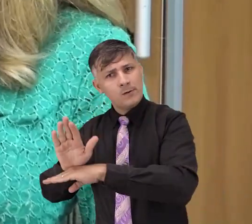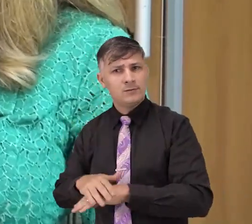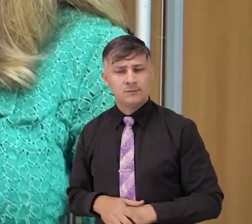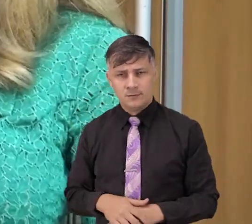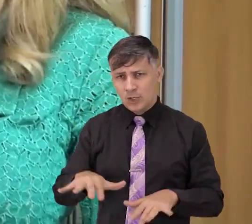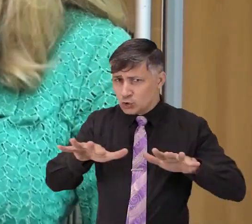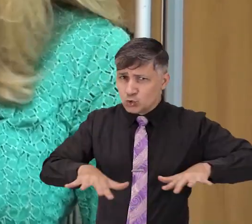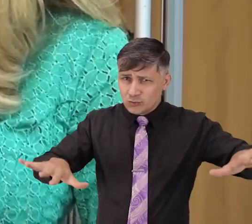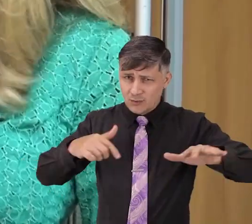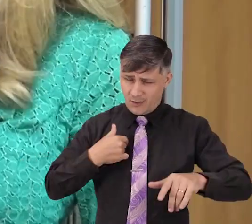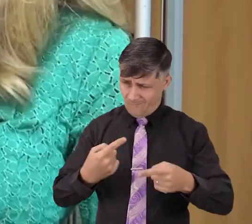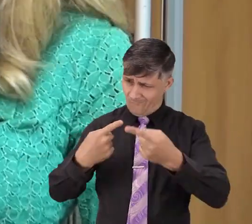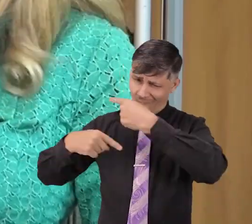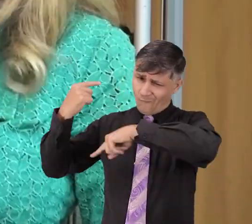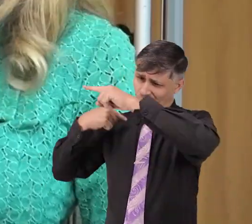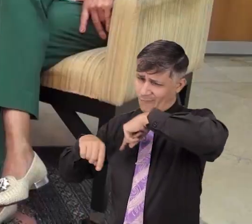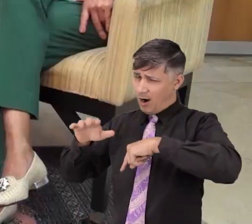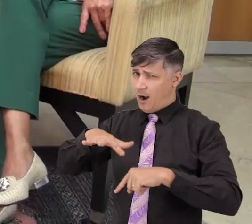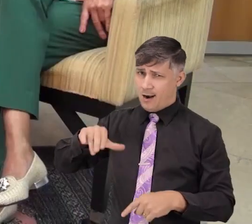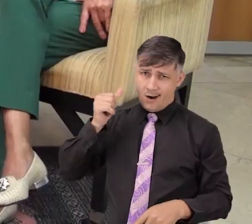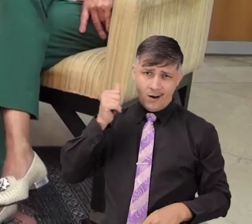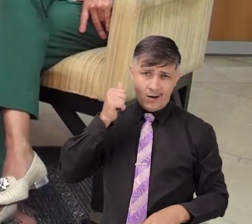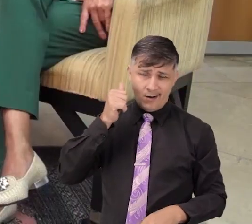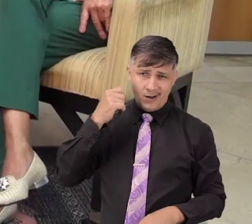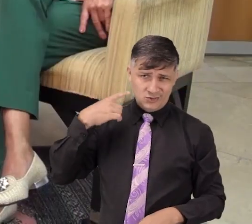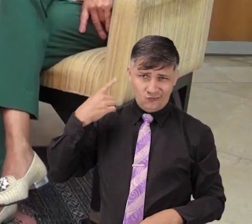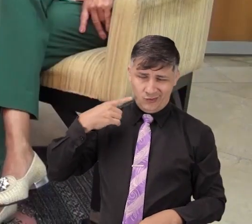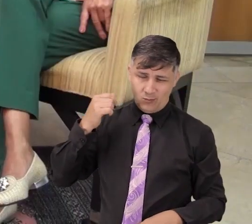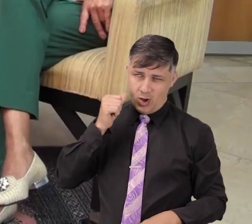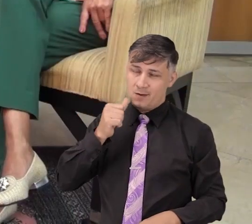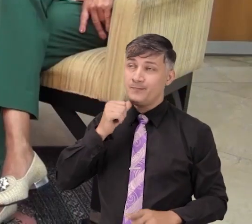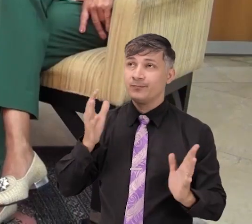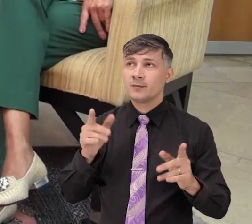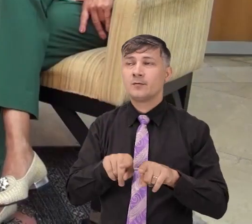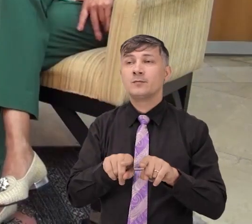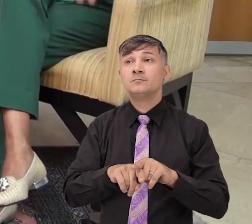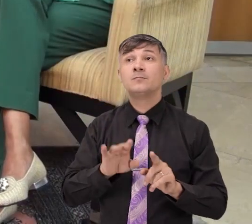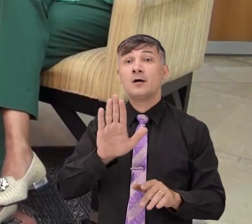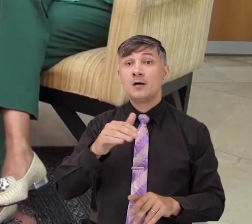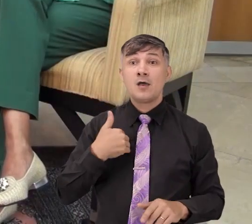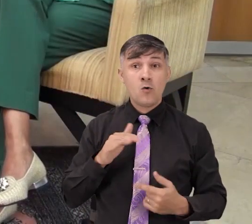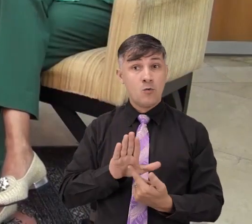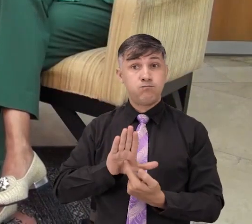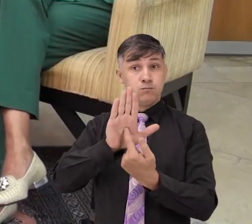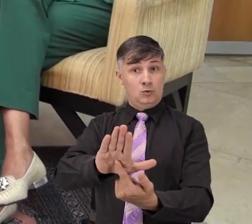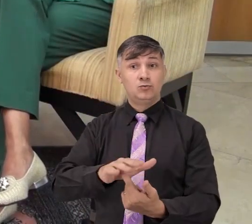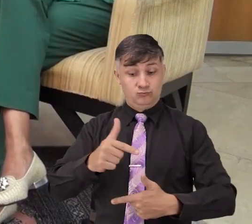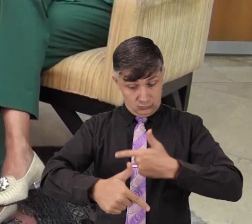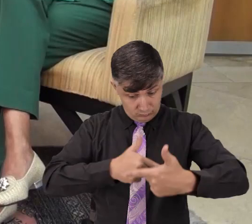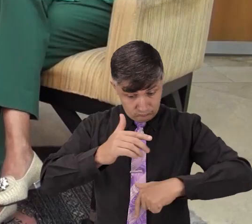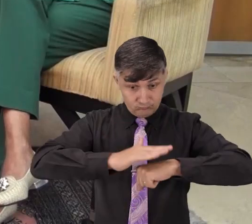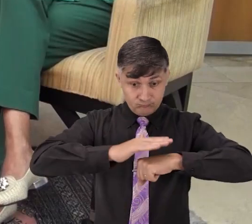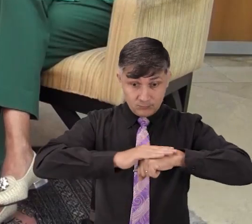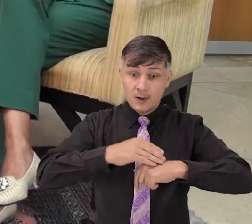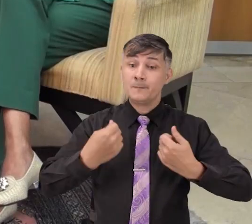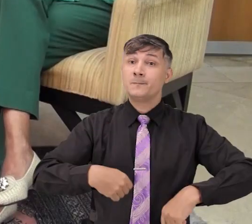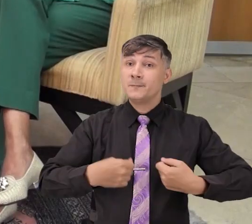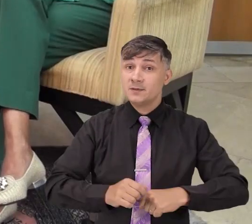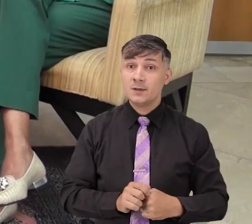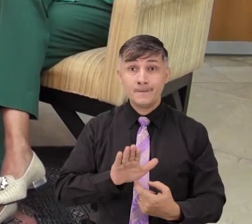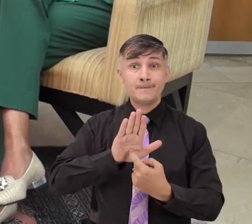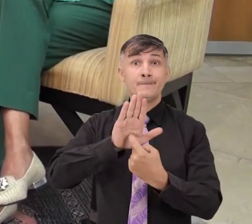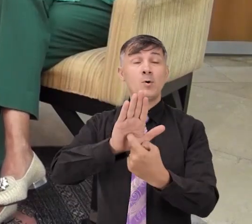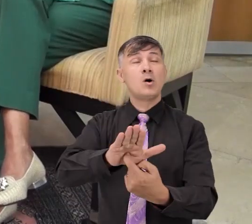mulheres de forma geral. Eu vou voltar à questão da advocacia feminina. Claro. Mas mostrar atos concretos. A gente tem que ter uma agenda. Quer